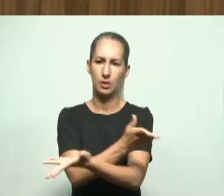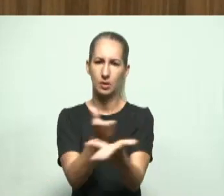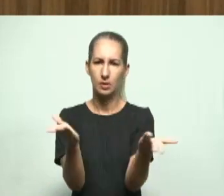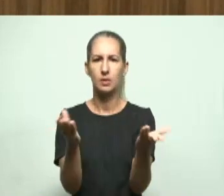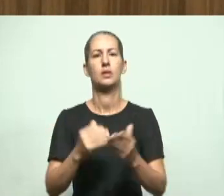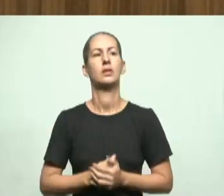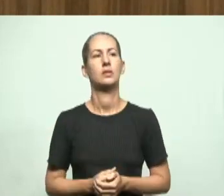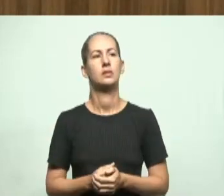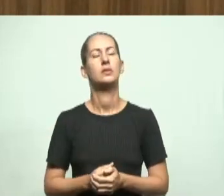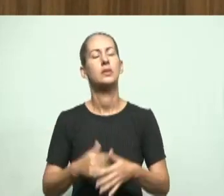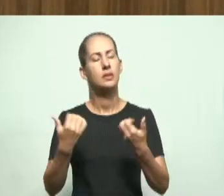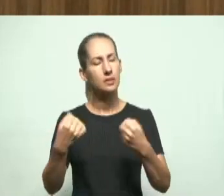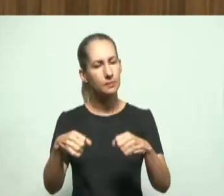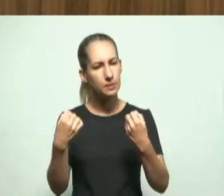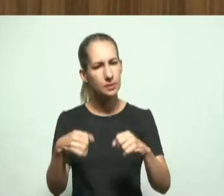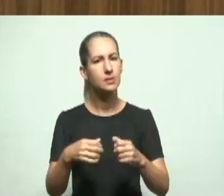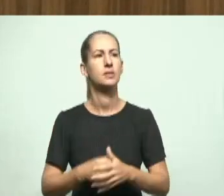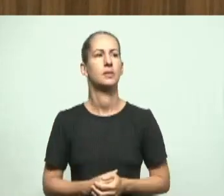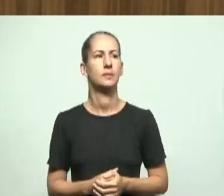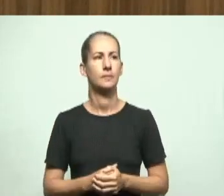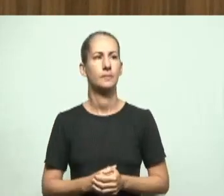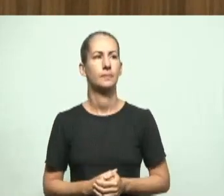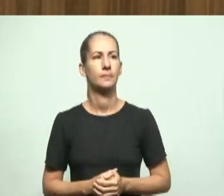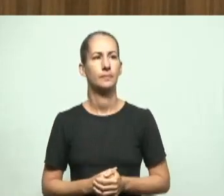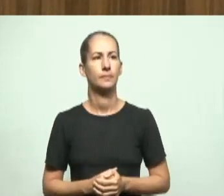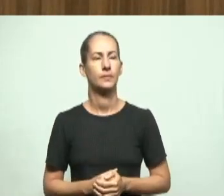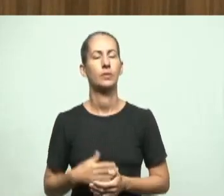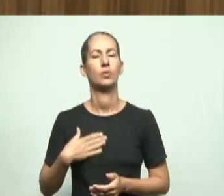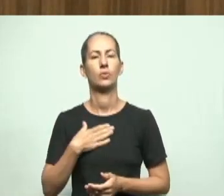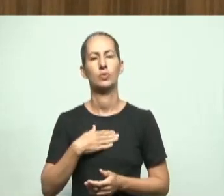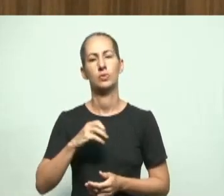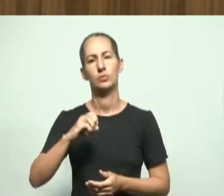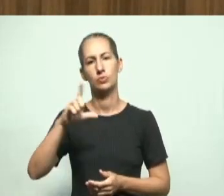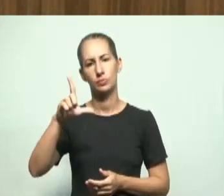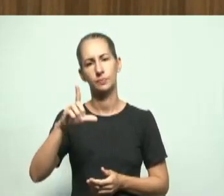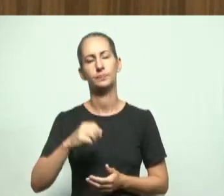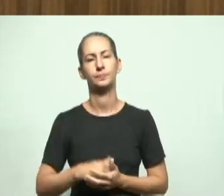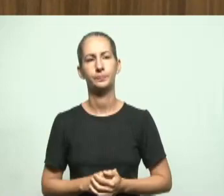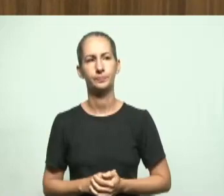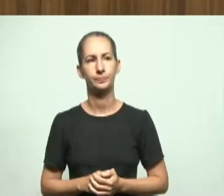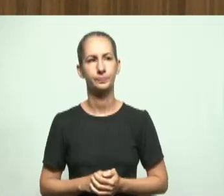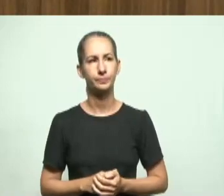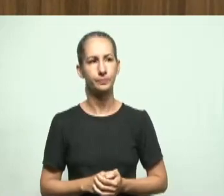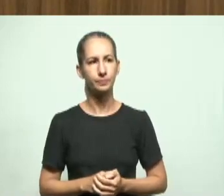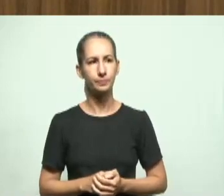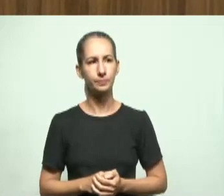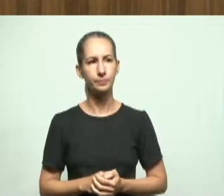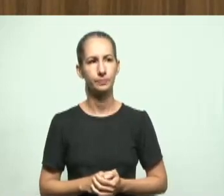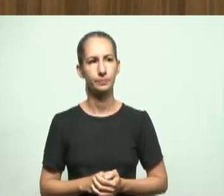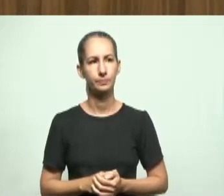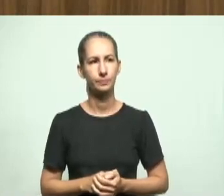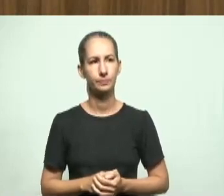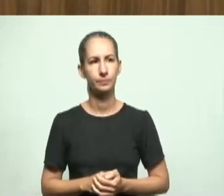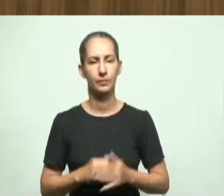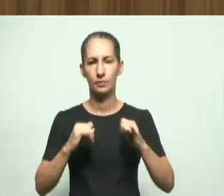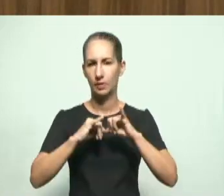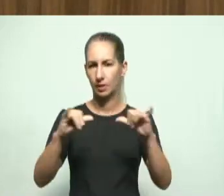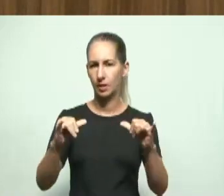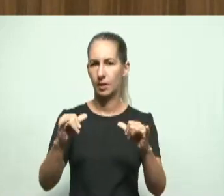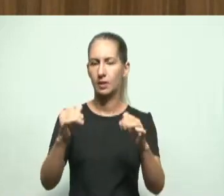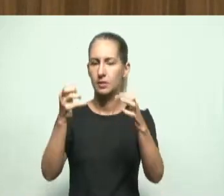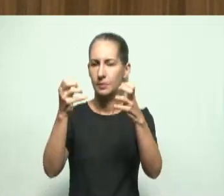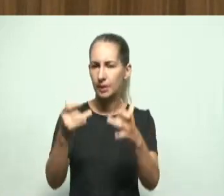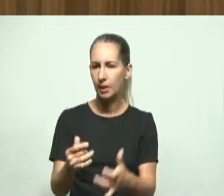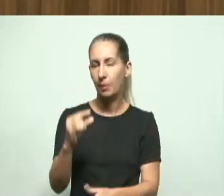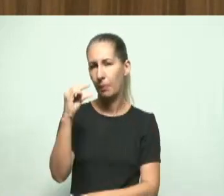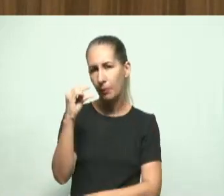estão realmente necessitados na nossa querida região sul do nosso país. Venho aqui fazer um pouco de prestação de